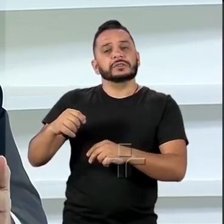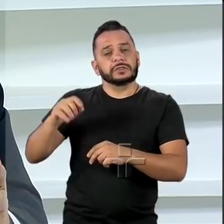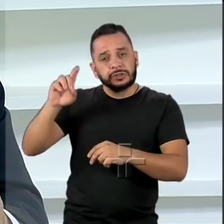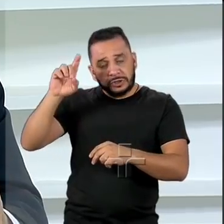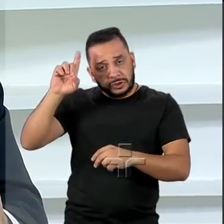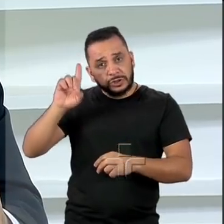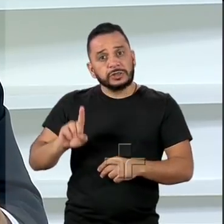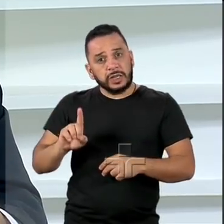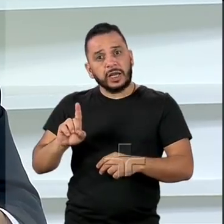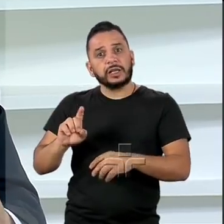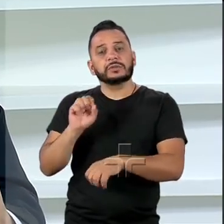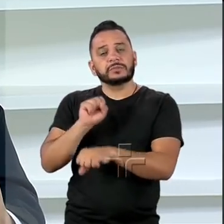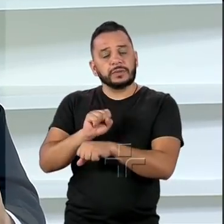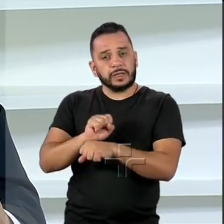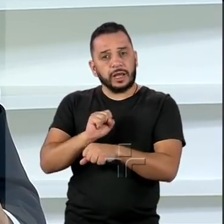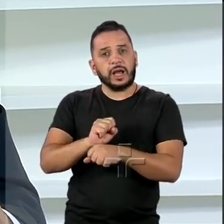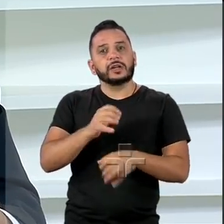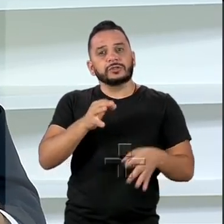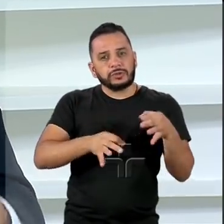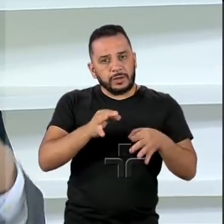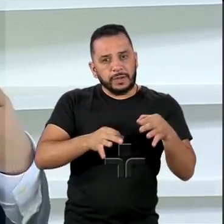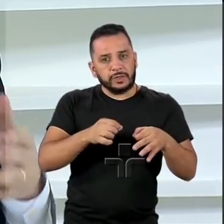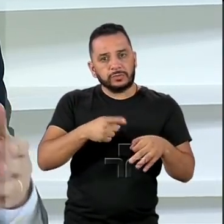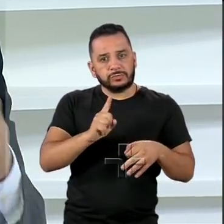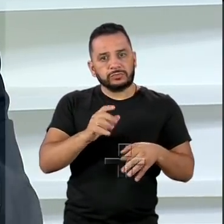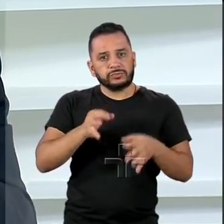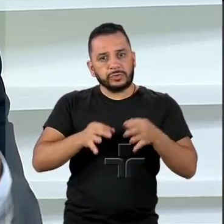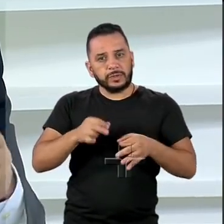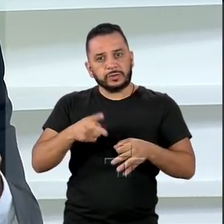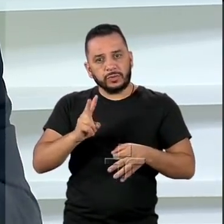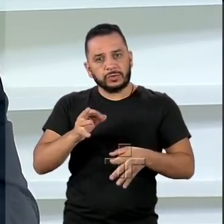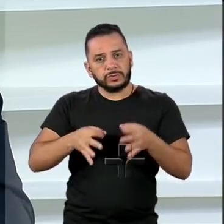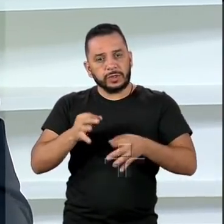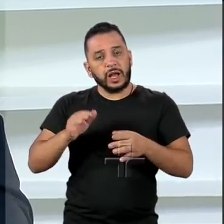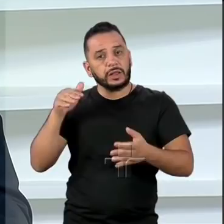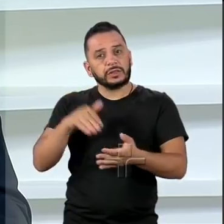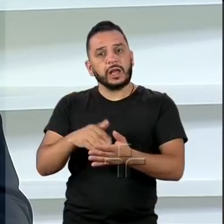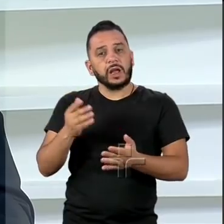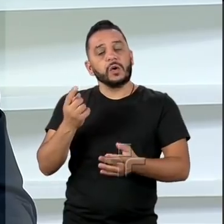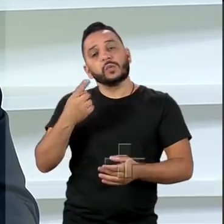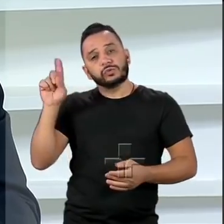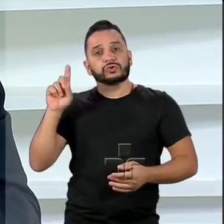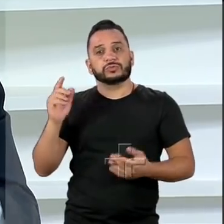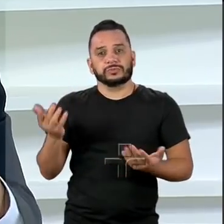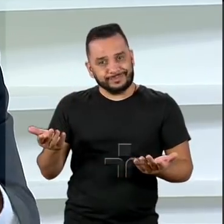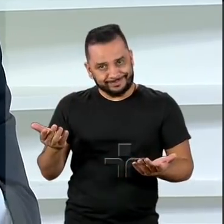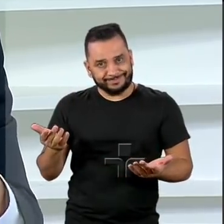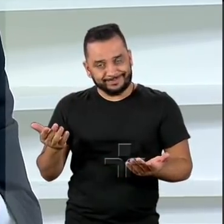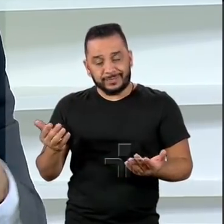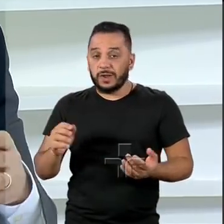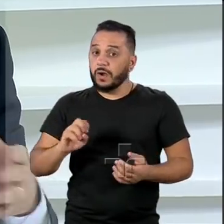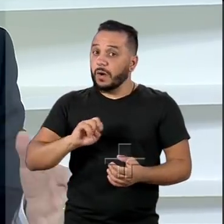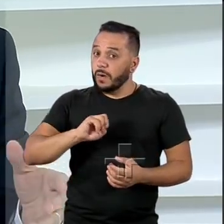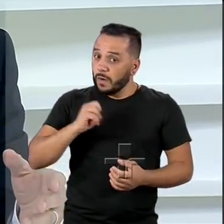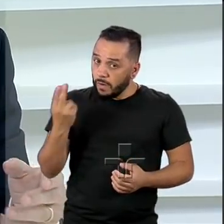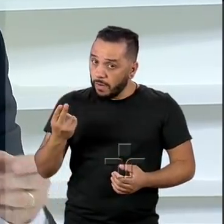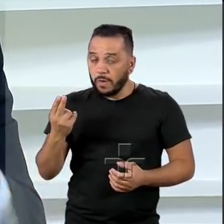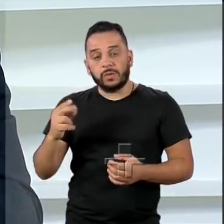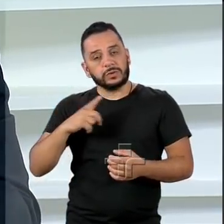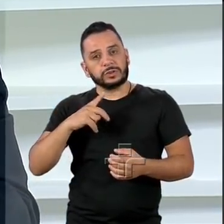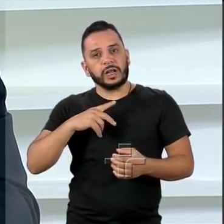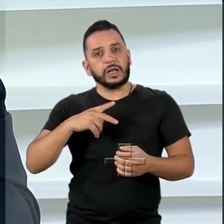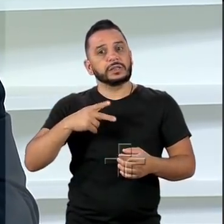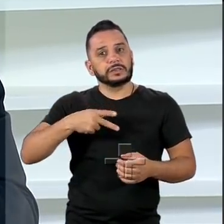última instância para ser preso ou o réu, na verdade, ou então ser preso na segunda